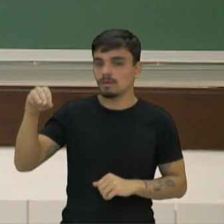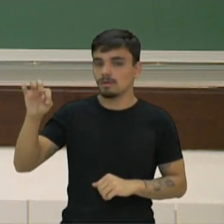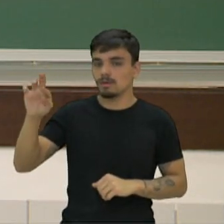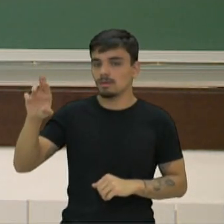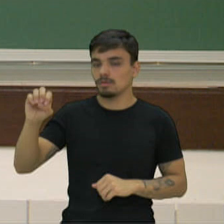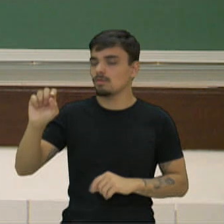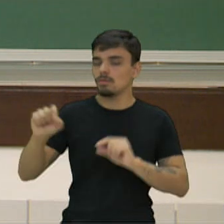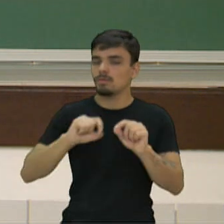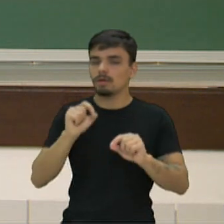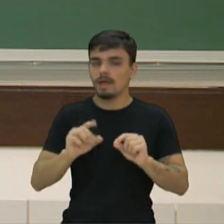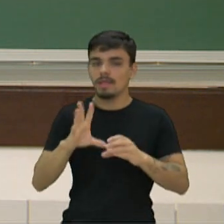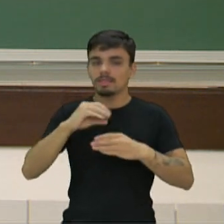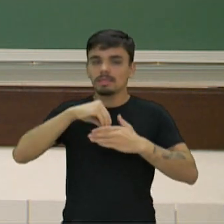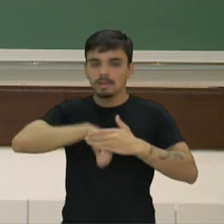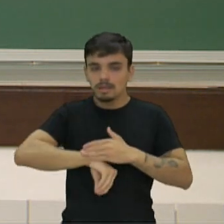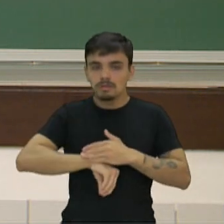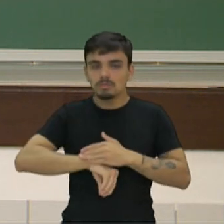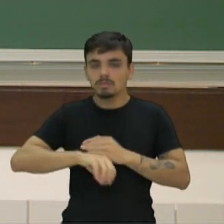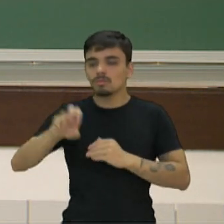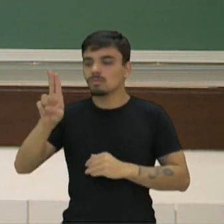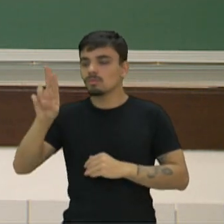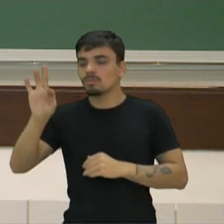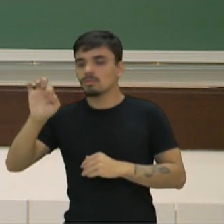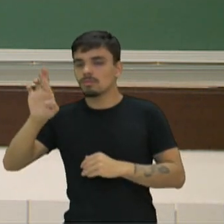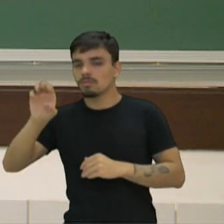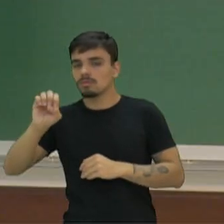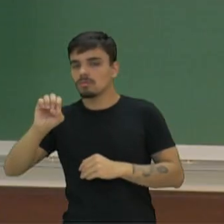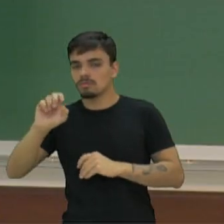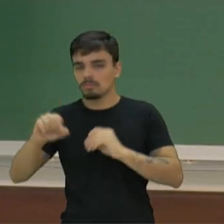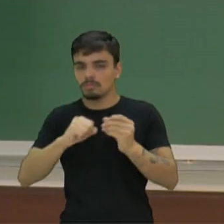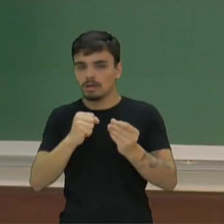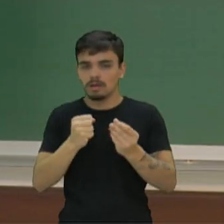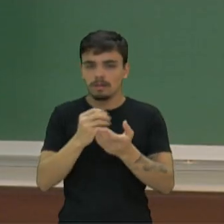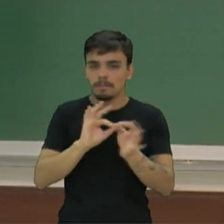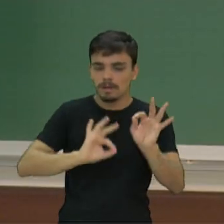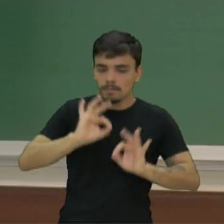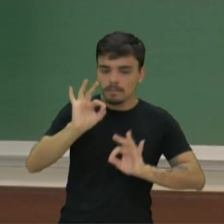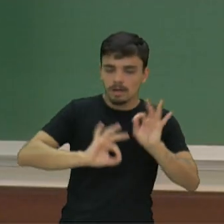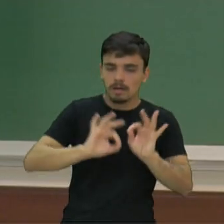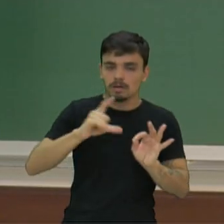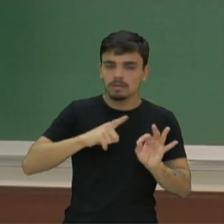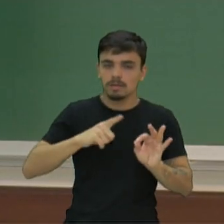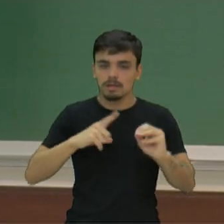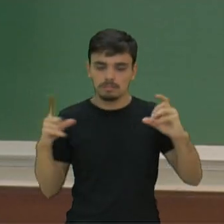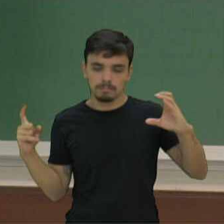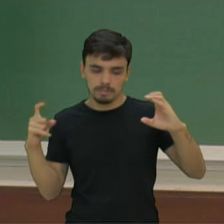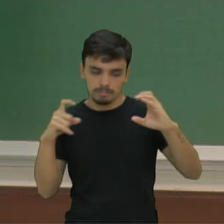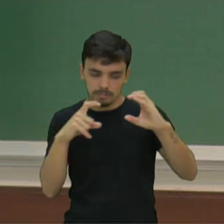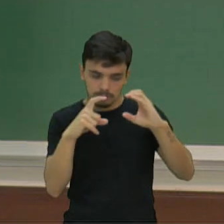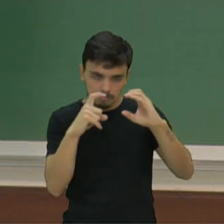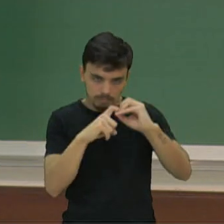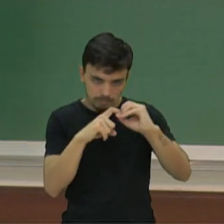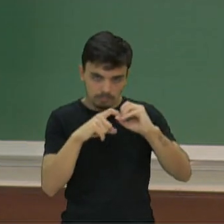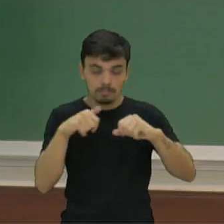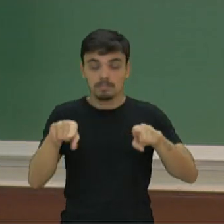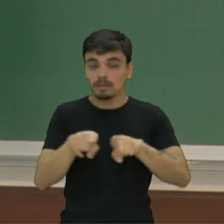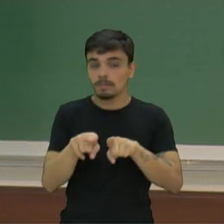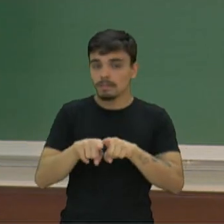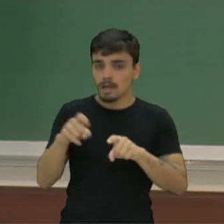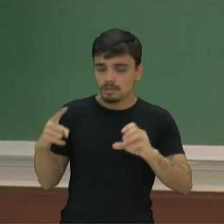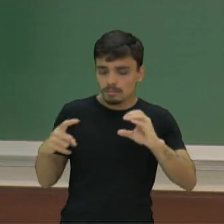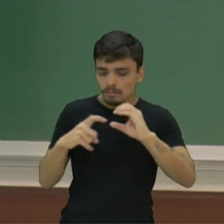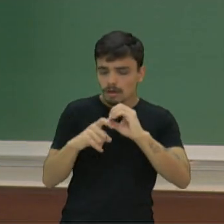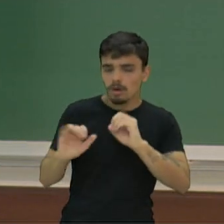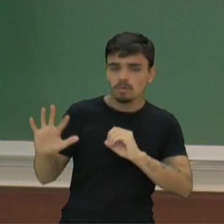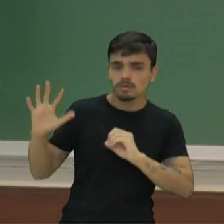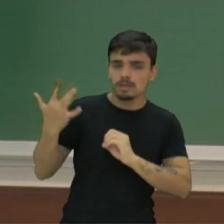né? Ele vai se preparando para a acomodação de um possível zigoto que seja fecundado, né? E essa fecundação vai